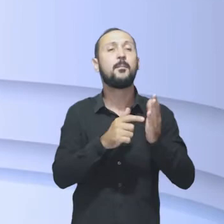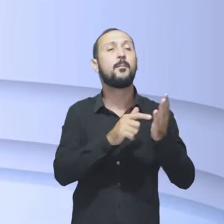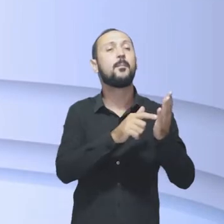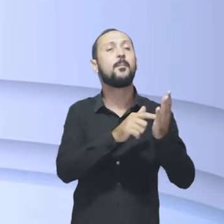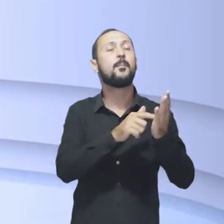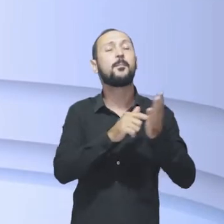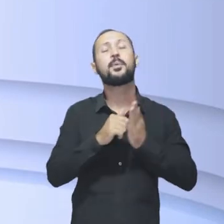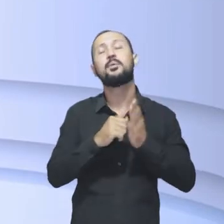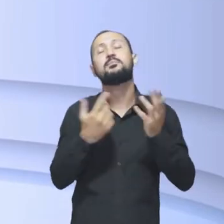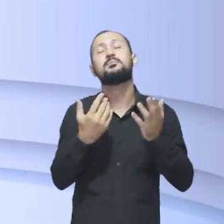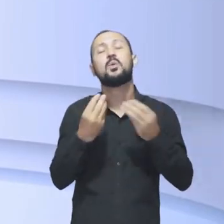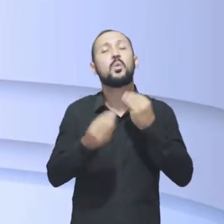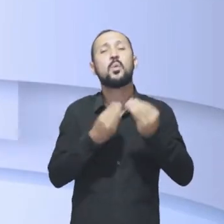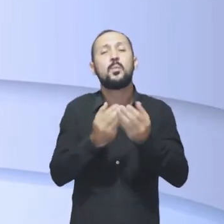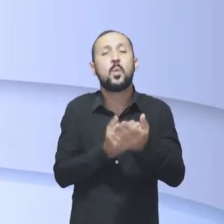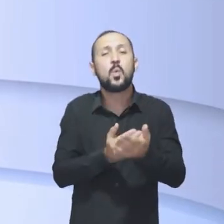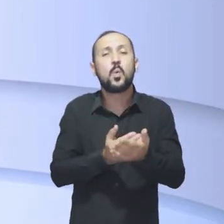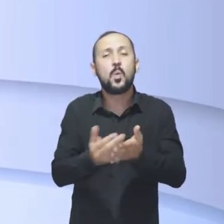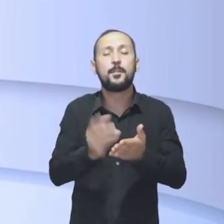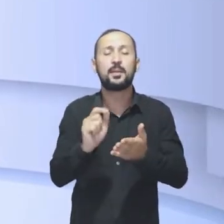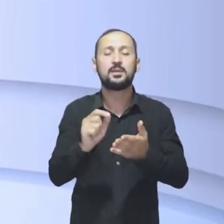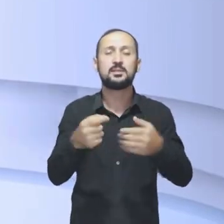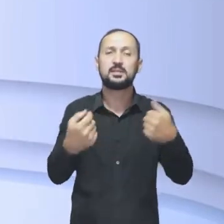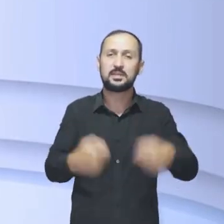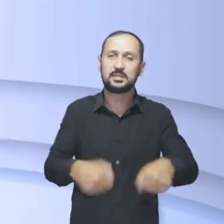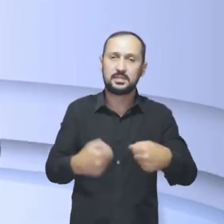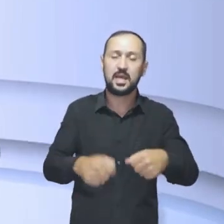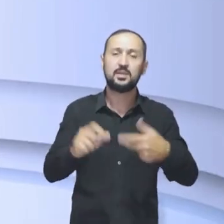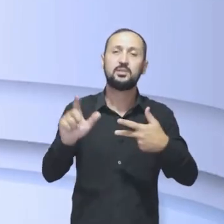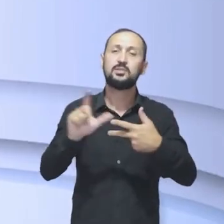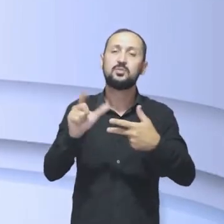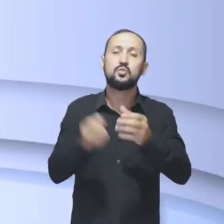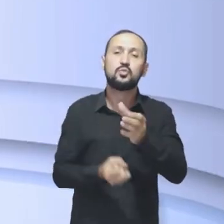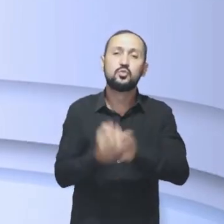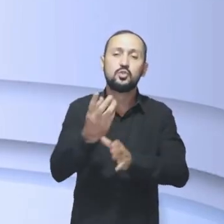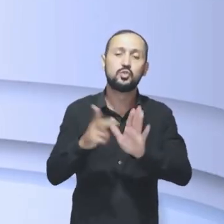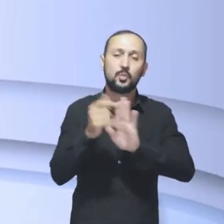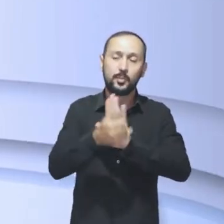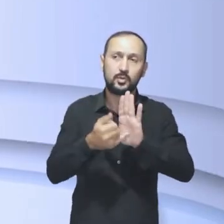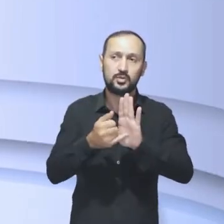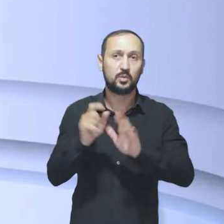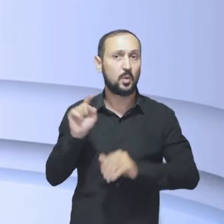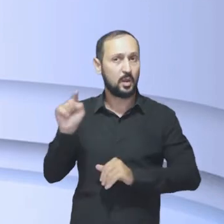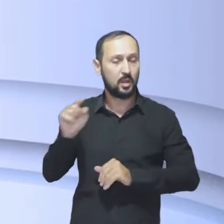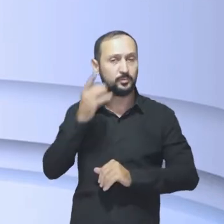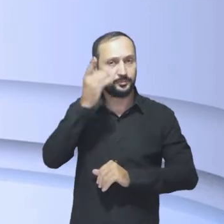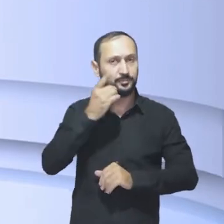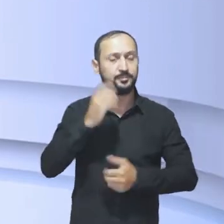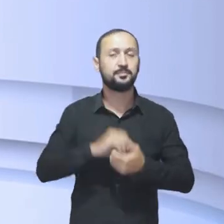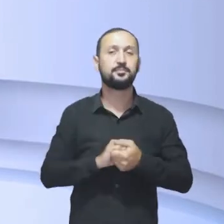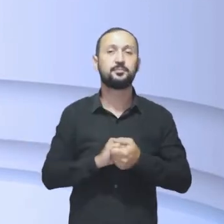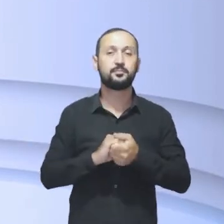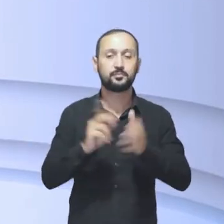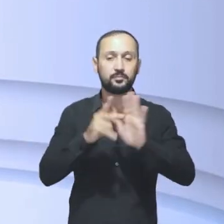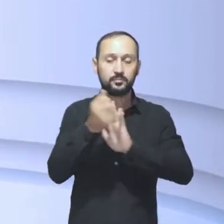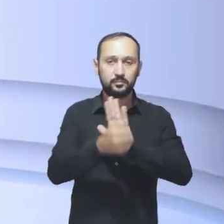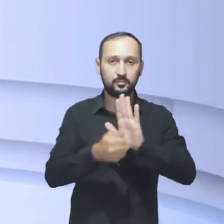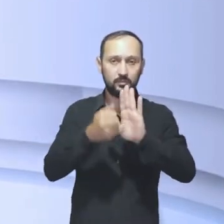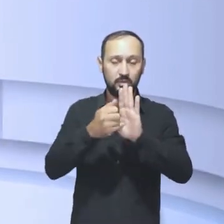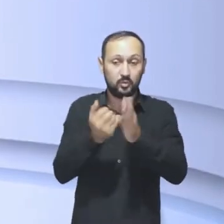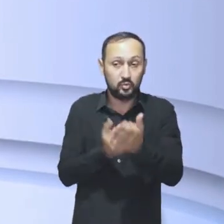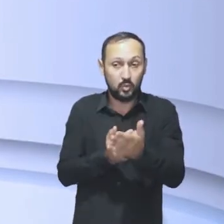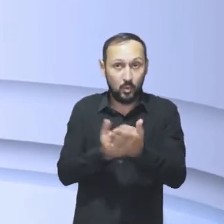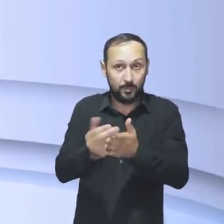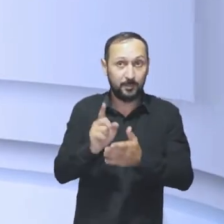projeto de iniciativa parlamentar ele é apresentado em plenário, ele é lido pelo proponente